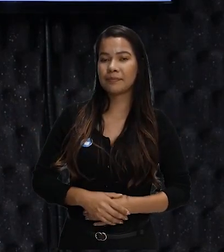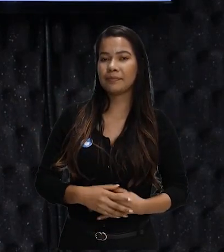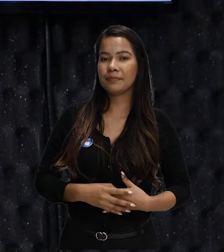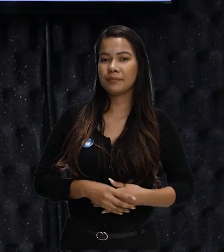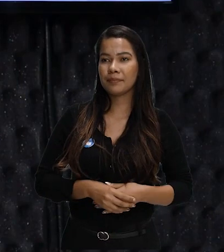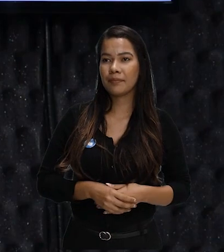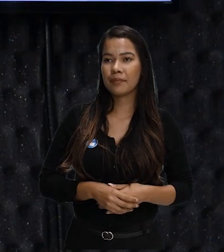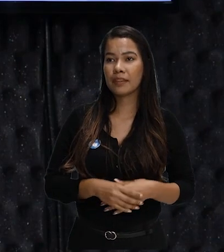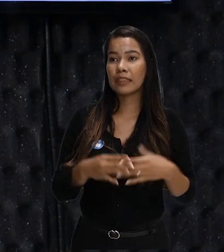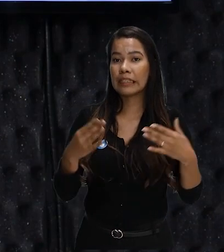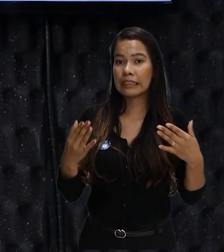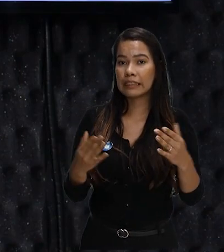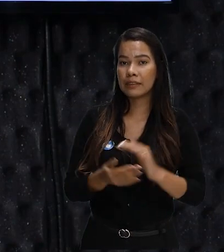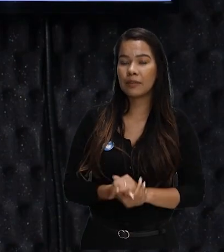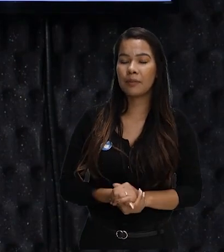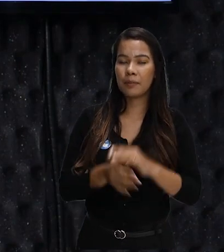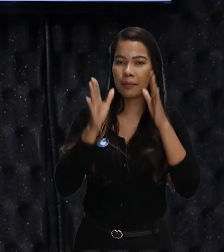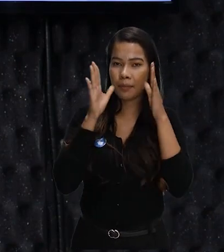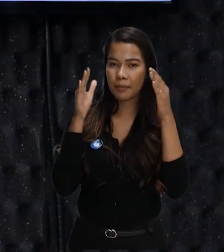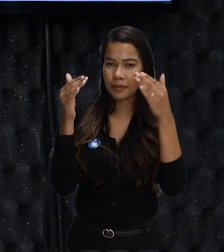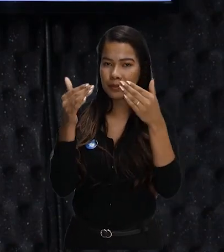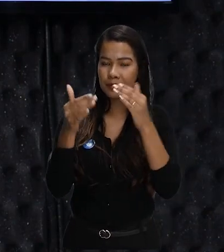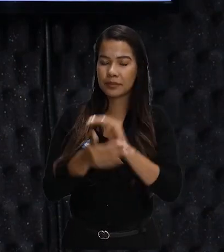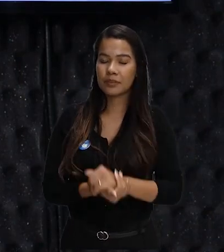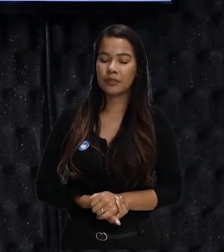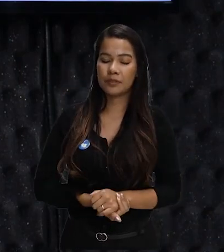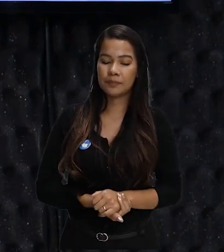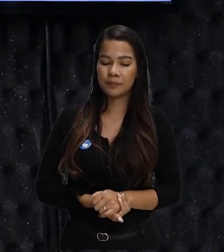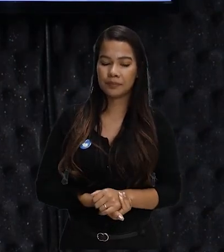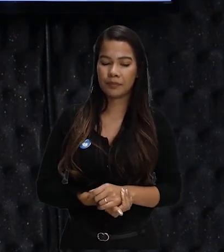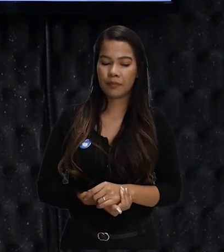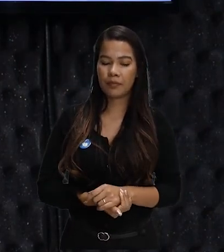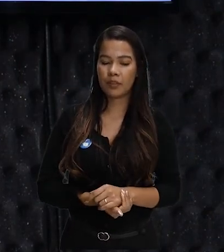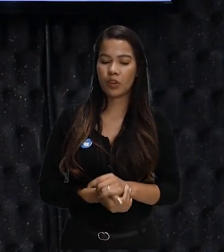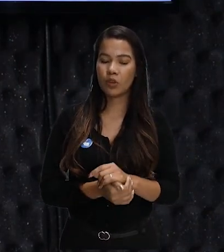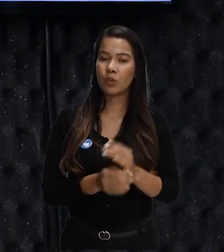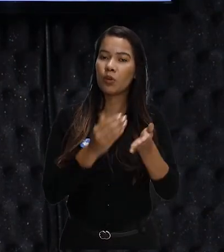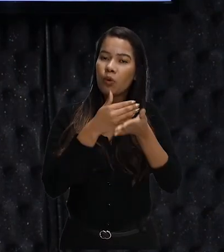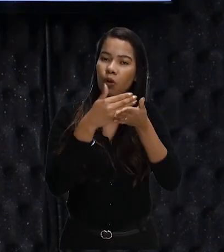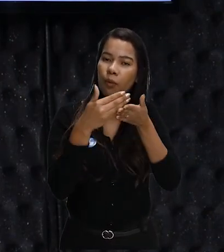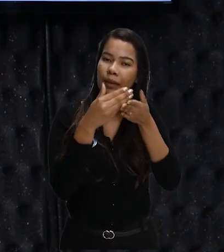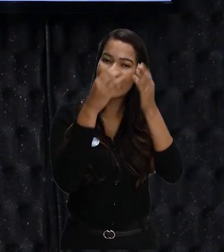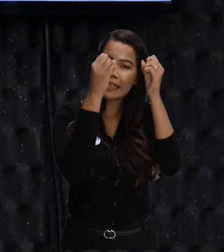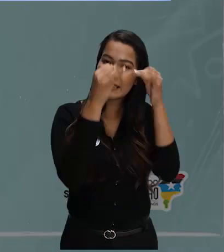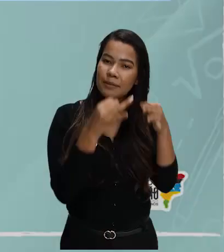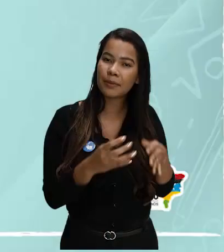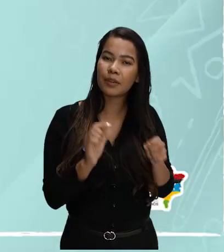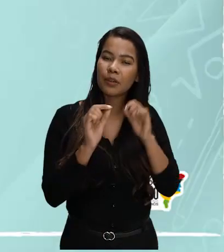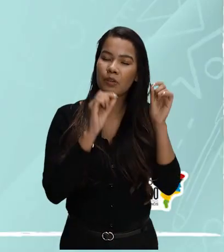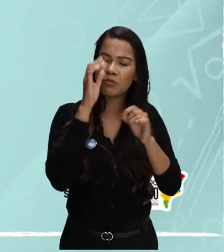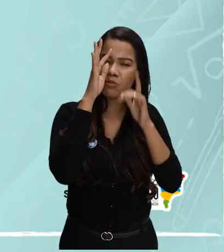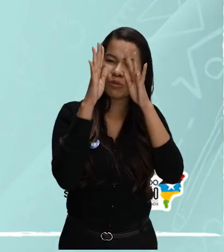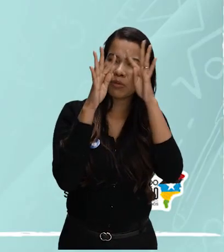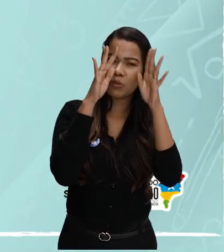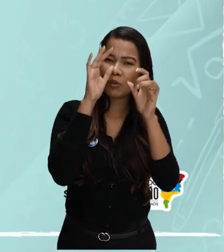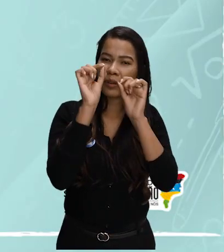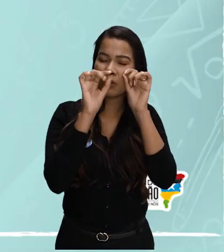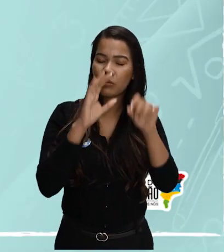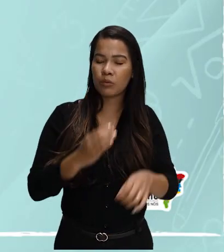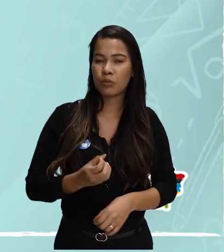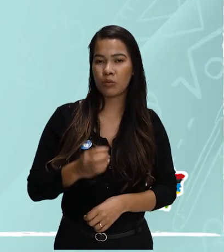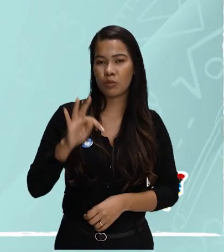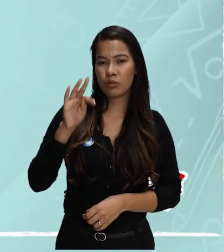Acompanhe, ocupe sua mente aqui comigo. Ó. Ele disse que ele sonhou que ele era um trovador. Você já sabe o que é um trovador. É